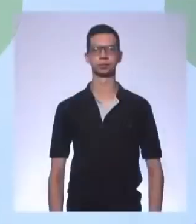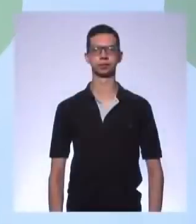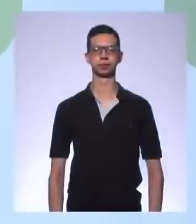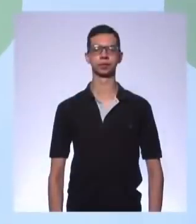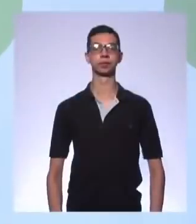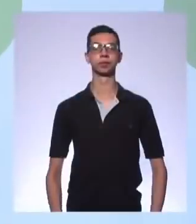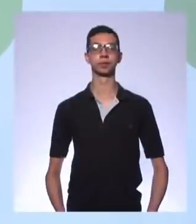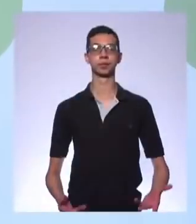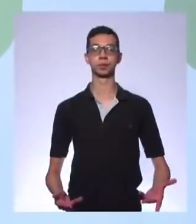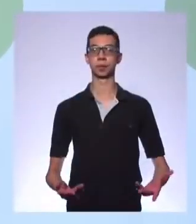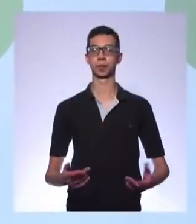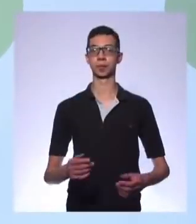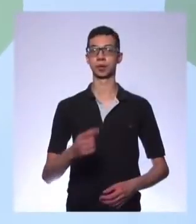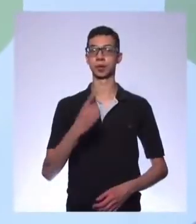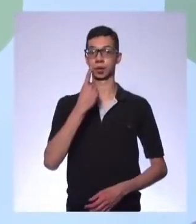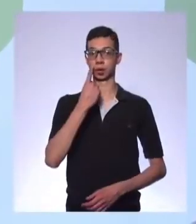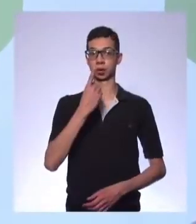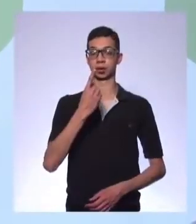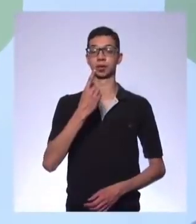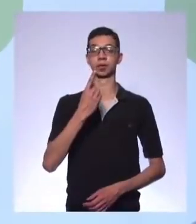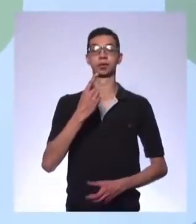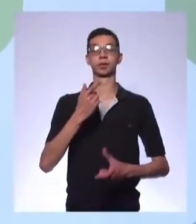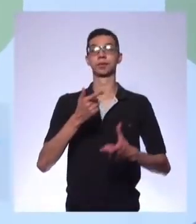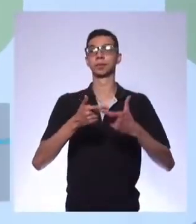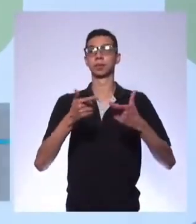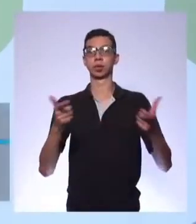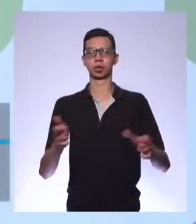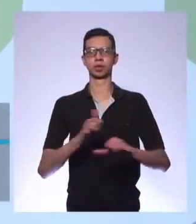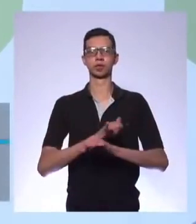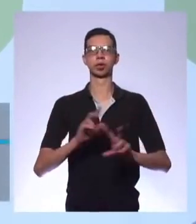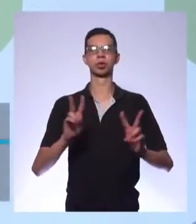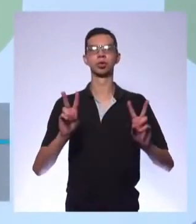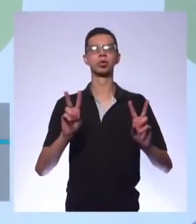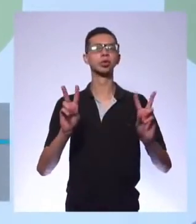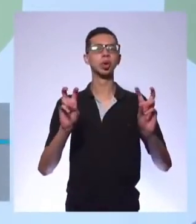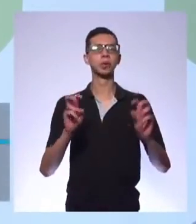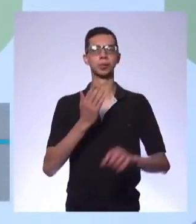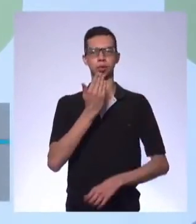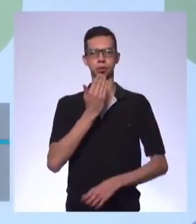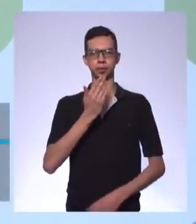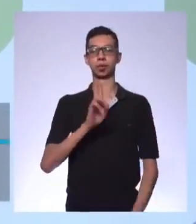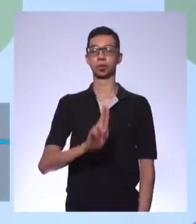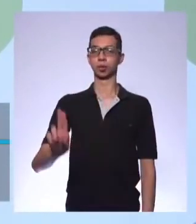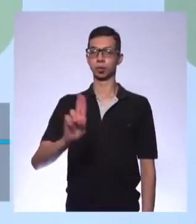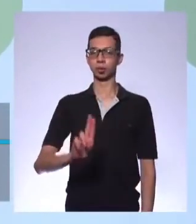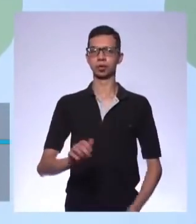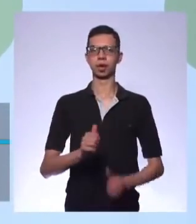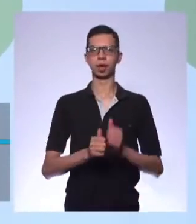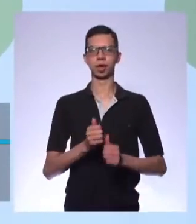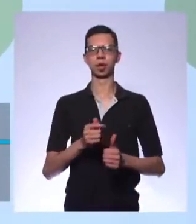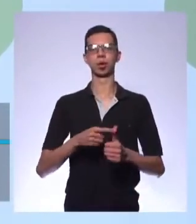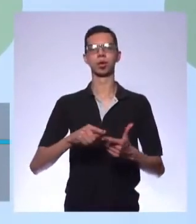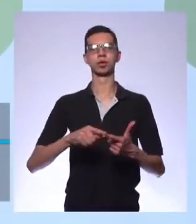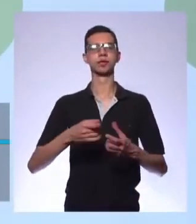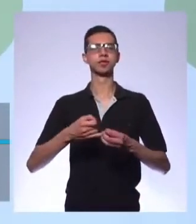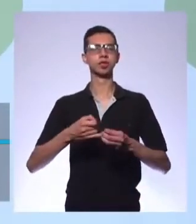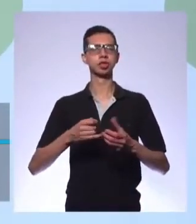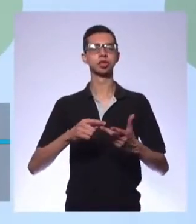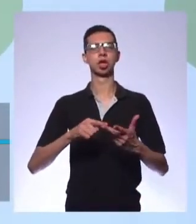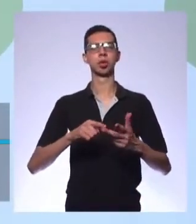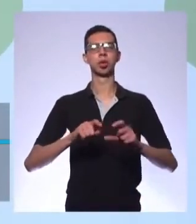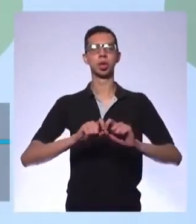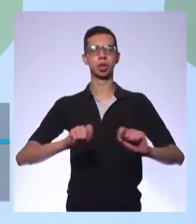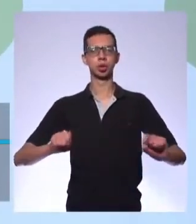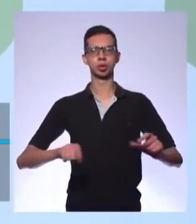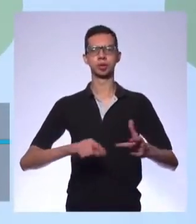Ô, Ed, o pessoal colocou aqui que é o alimento que a gente consome, enfim, é o alimento, a comida, o arroz, feijão, linguiça, carne,